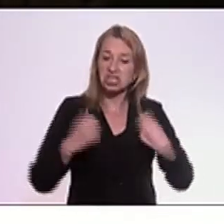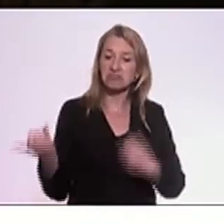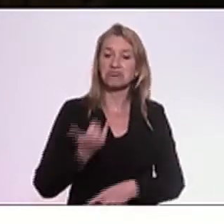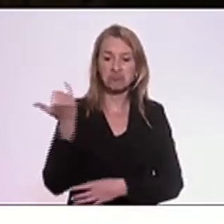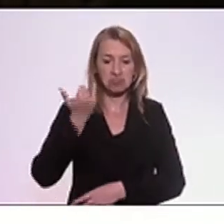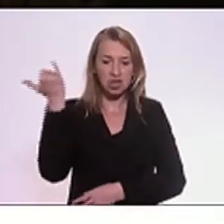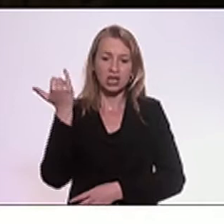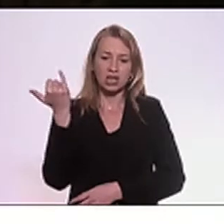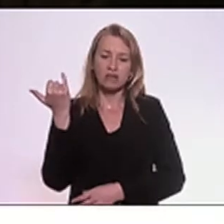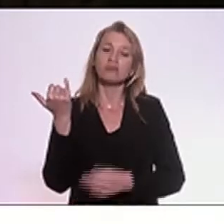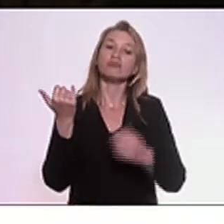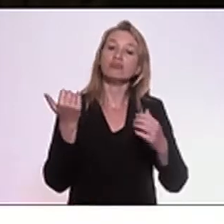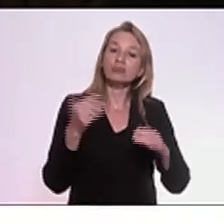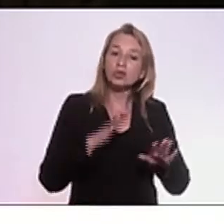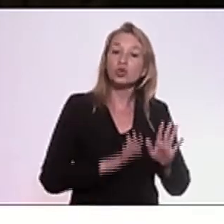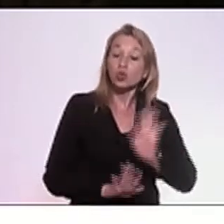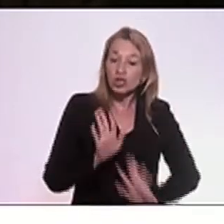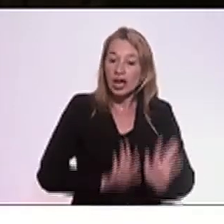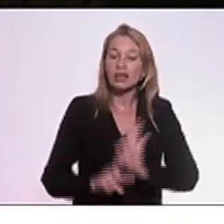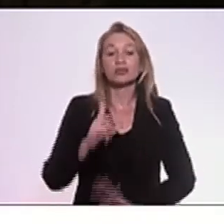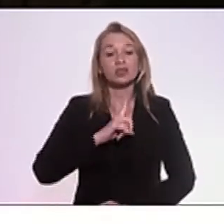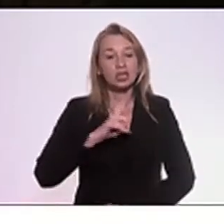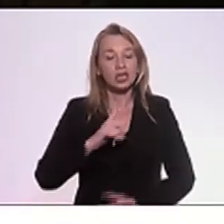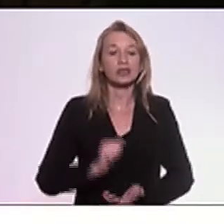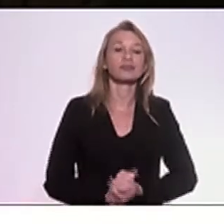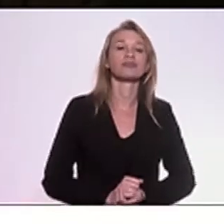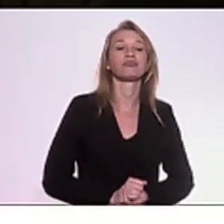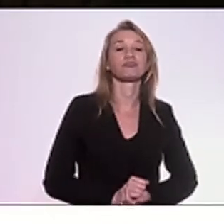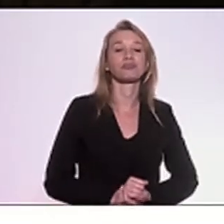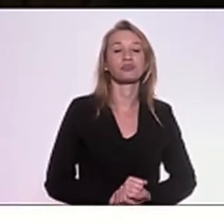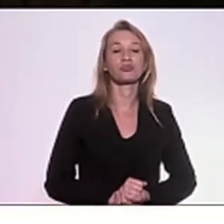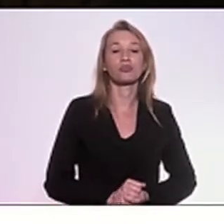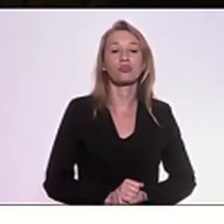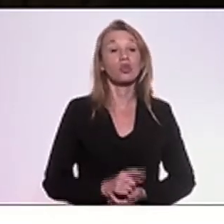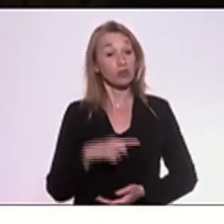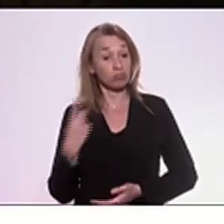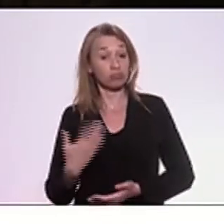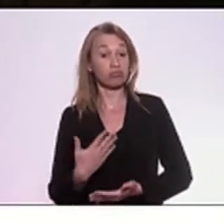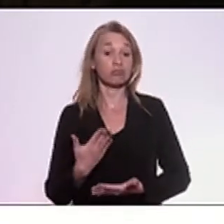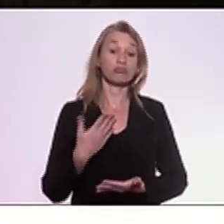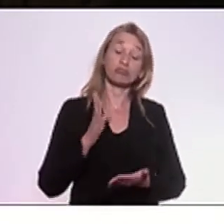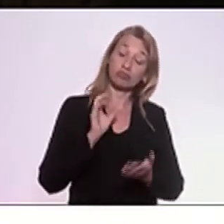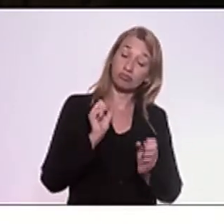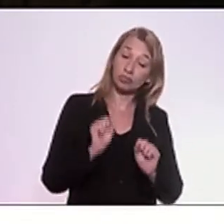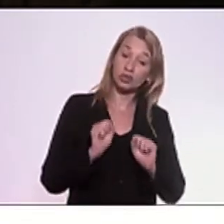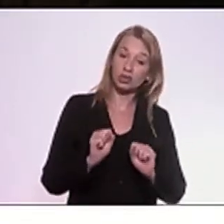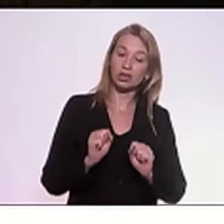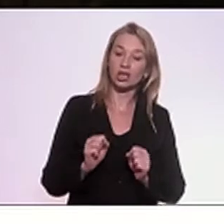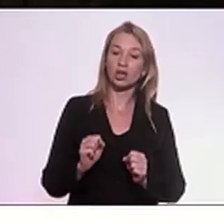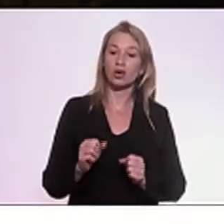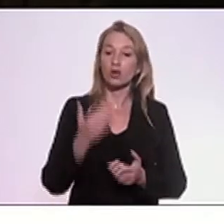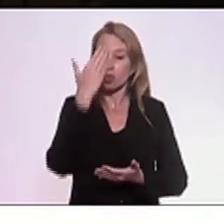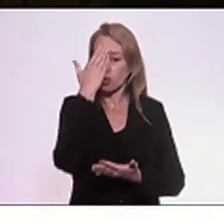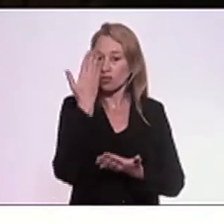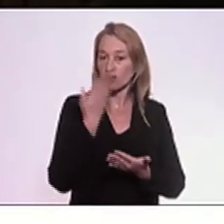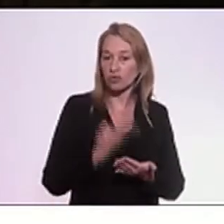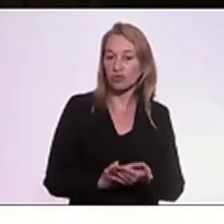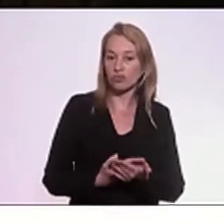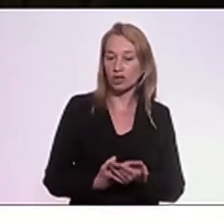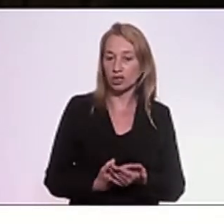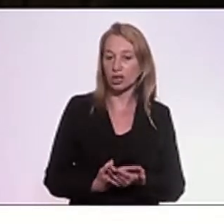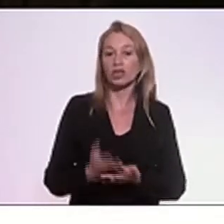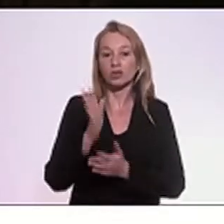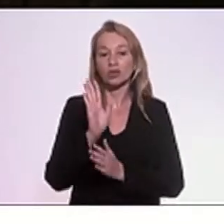infelizmente, no cenário ideal, a gente até confiaria no governo para conseguir alocar o orçamento nas áreas que